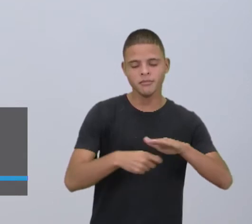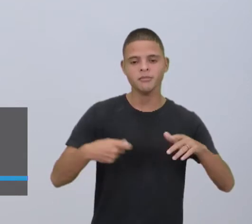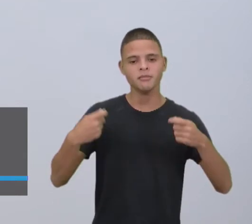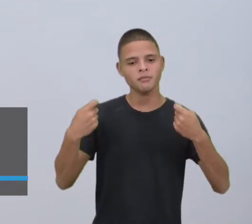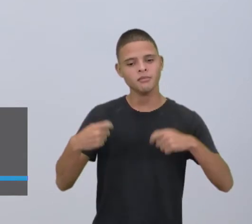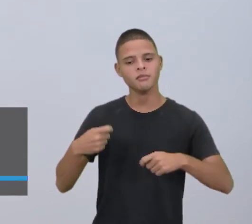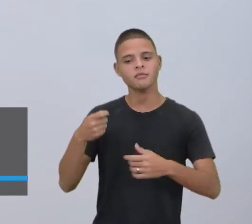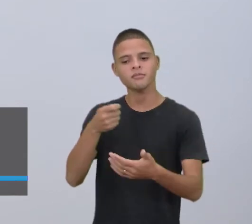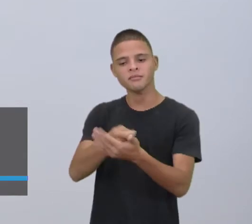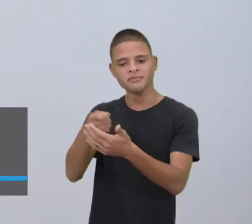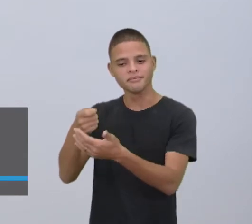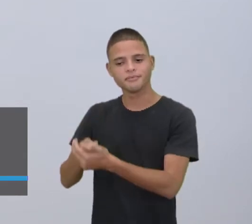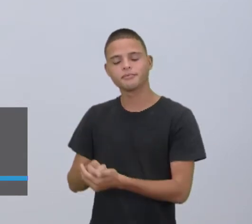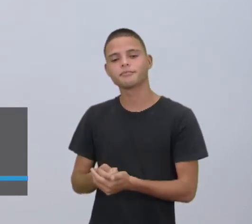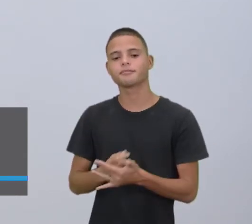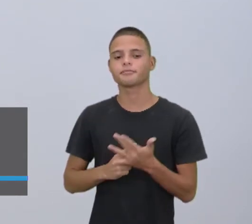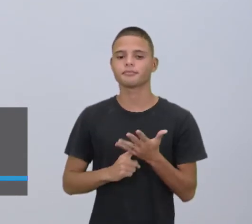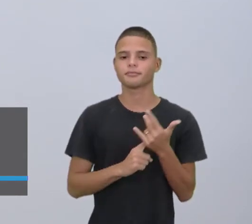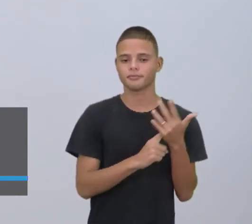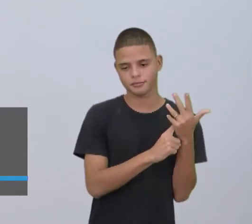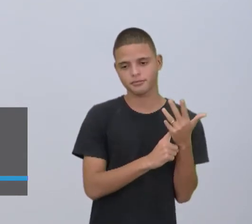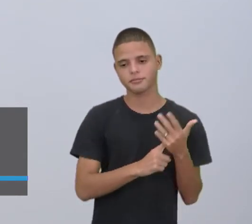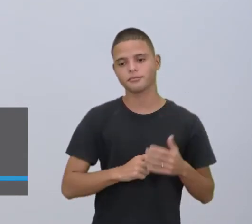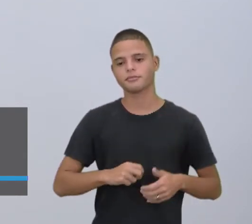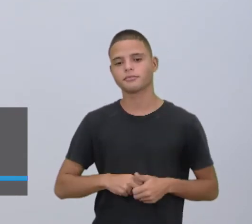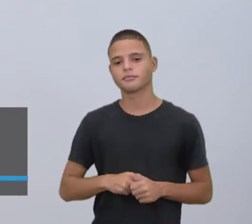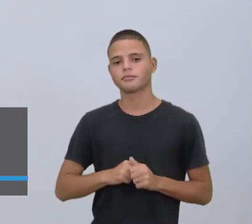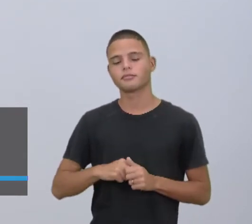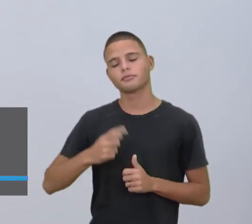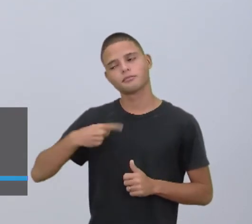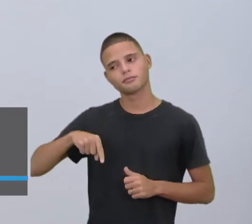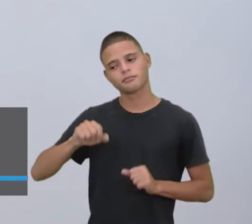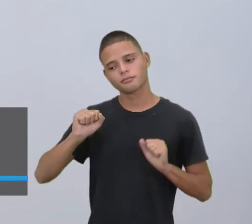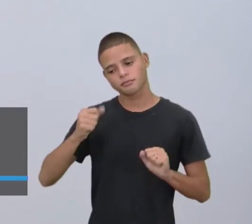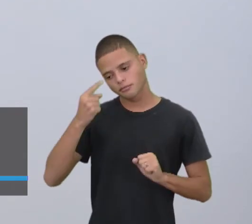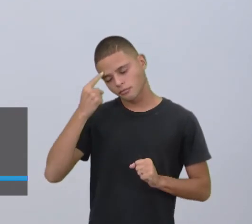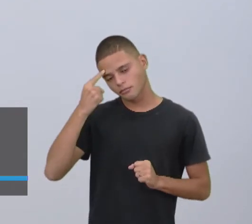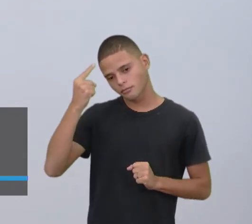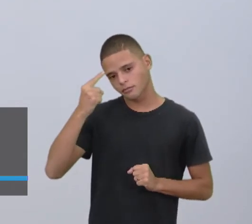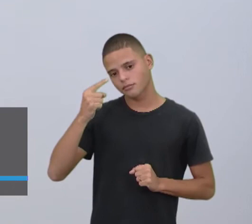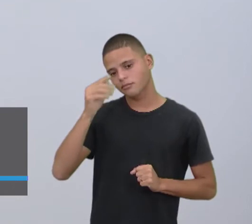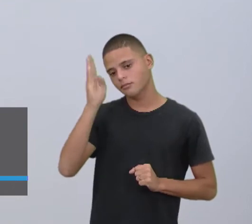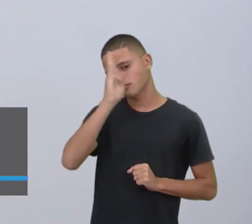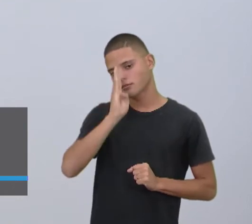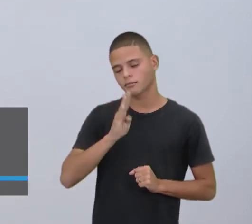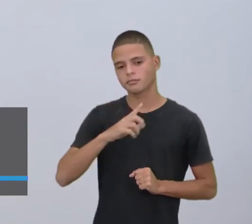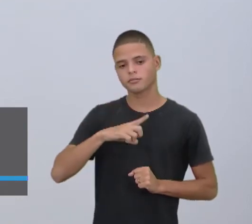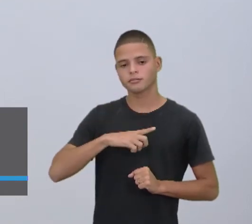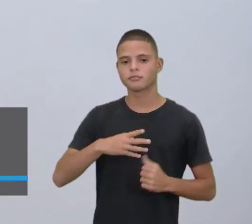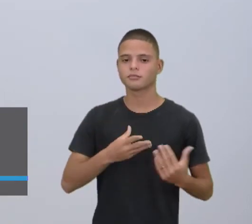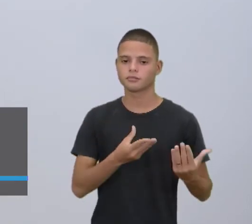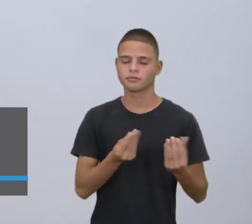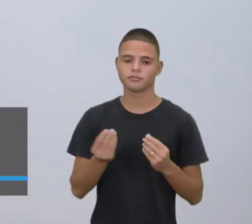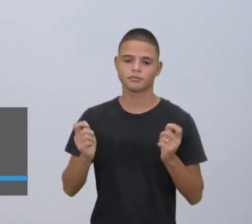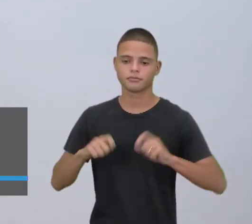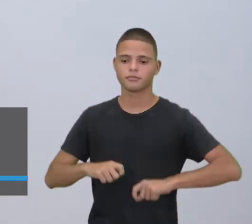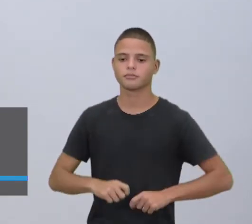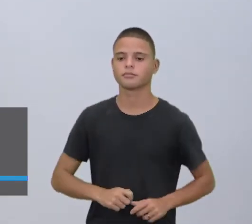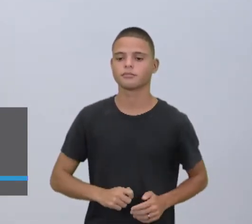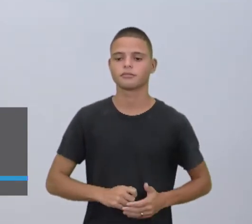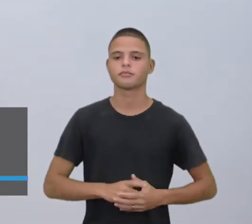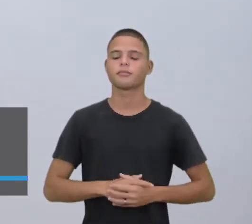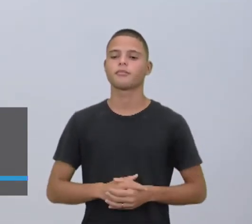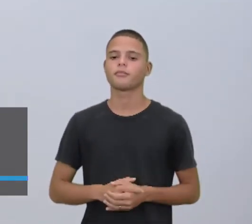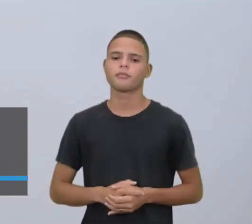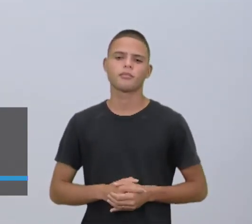para a aquisição de tecnologias, mas a gente pode se dizer que o Brasil tem muitas possibilidades.